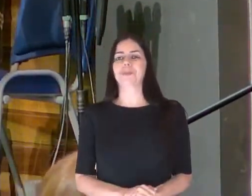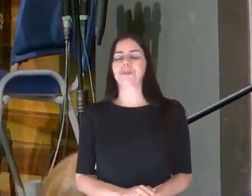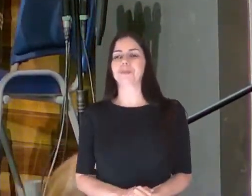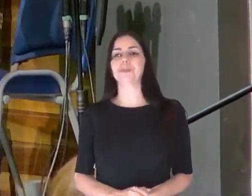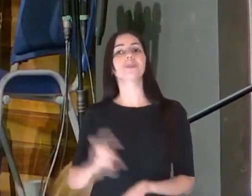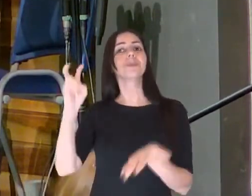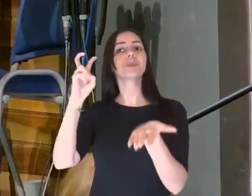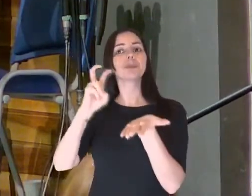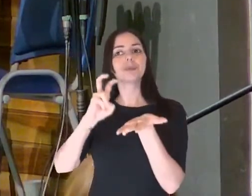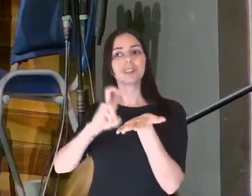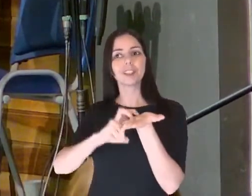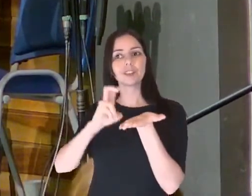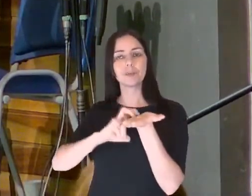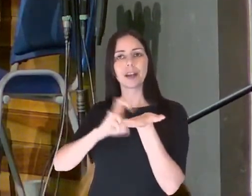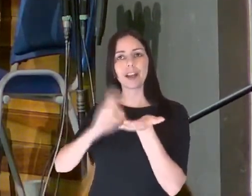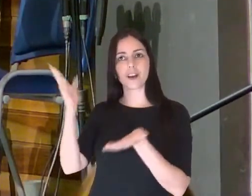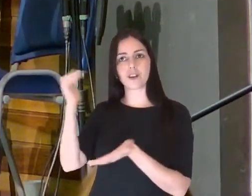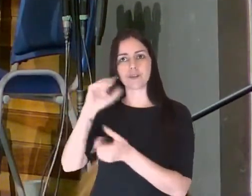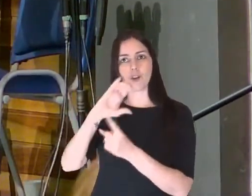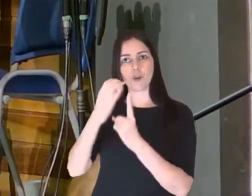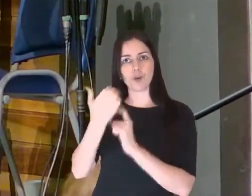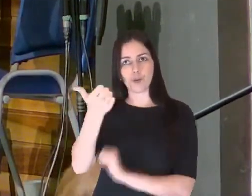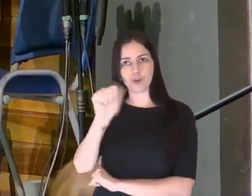de manhã, quem veio no culto das 11,